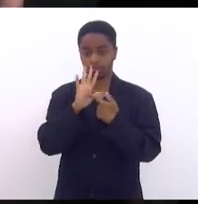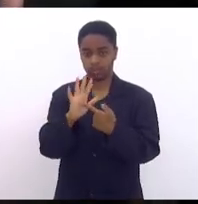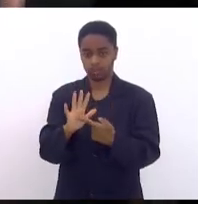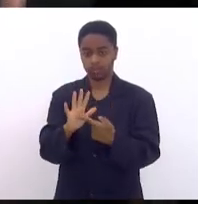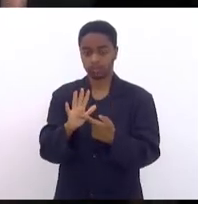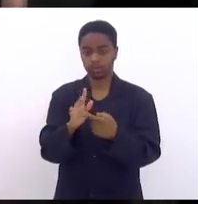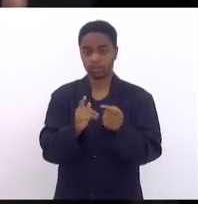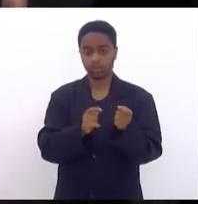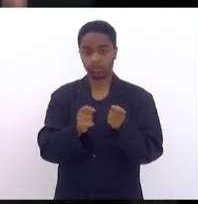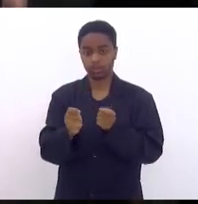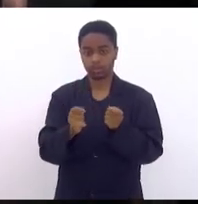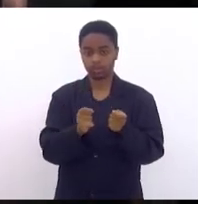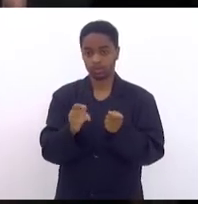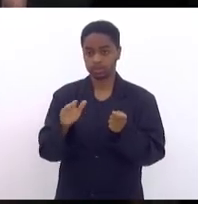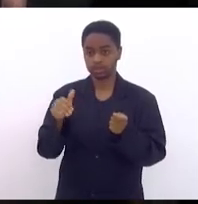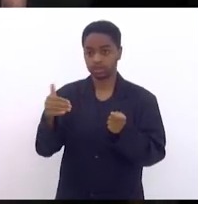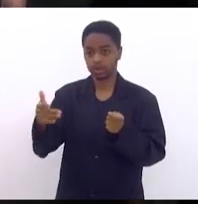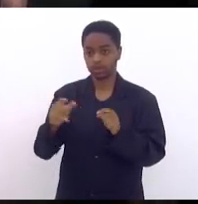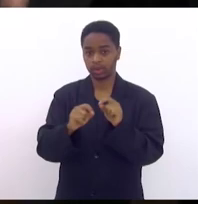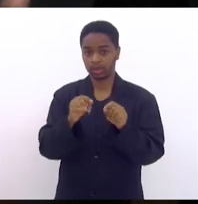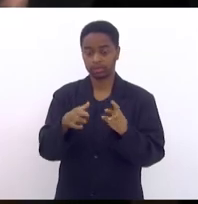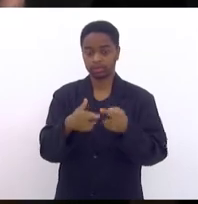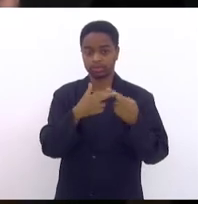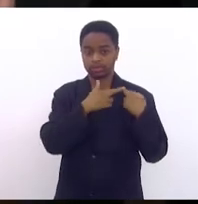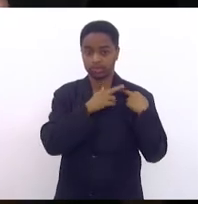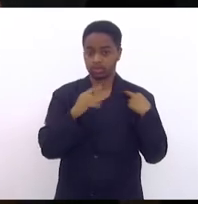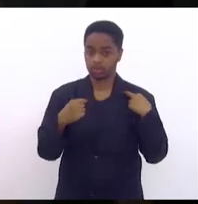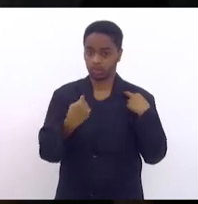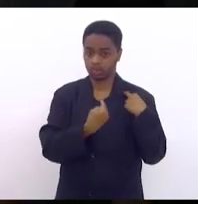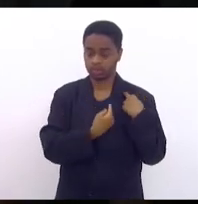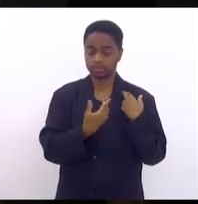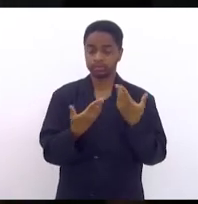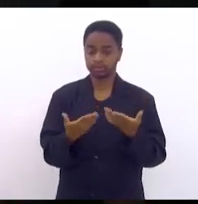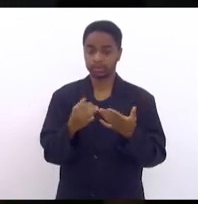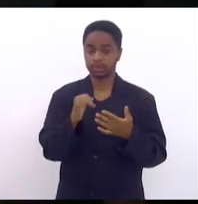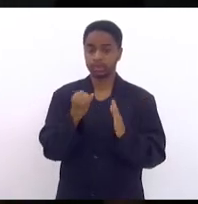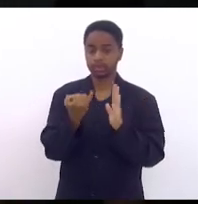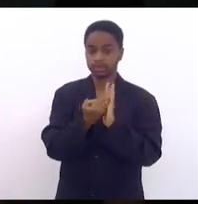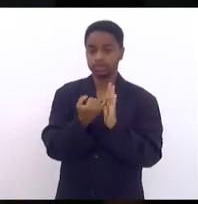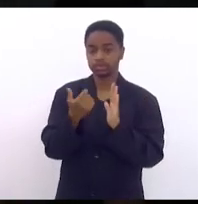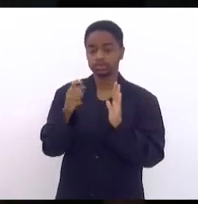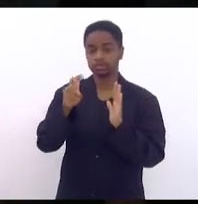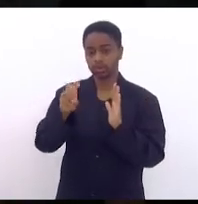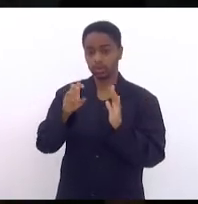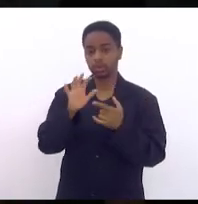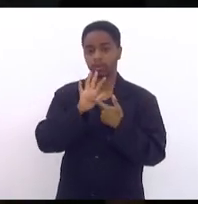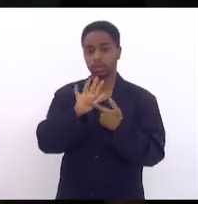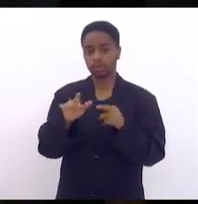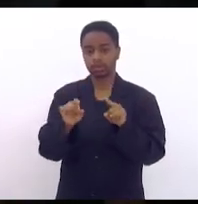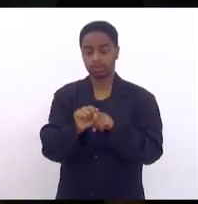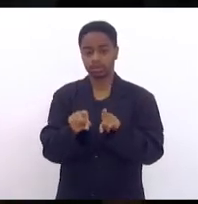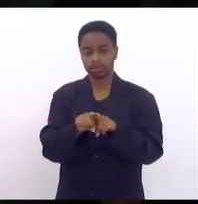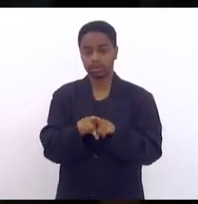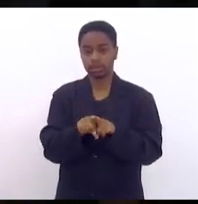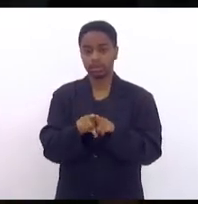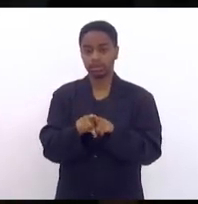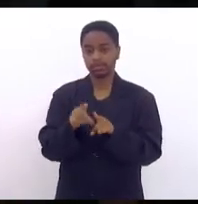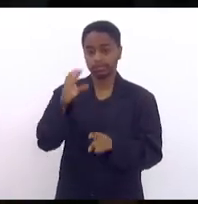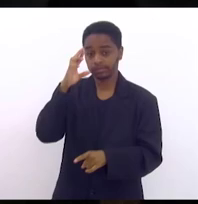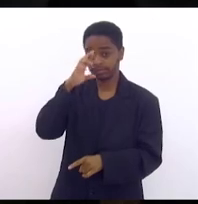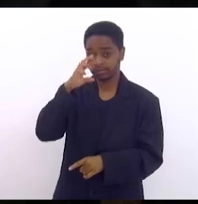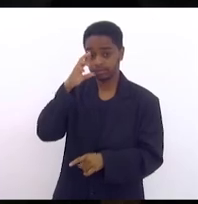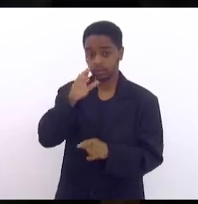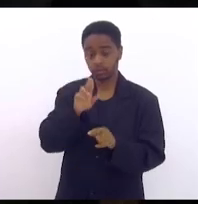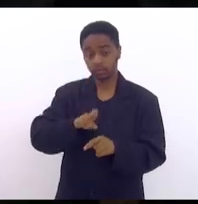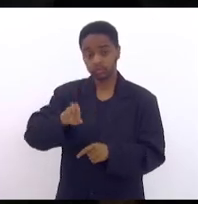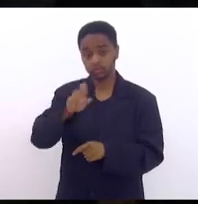do controle externo, que é cargo da Assembleia. E quando nós vamos lá no inciso 5, fiscalizar a aplicação de qualquer